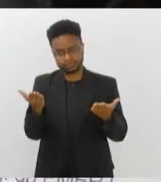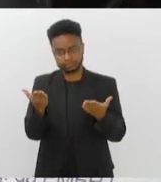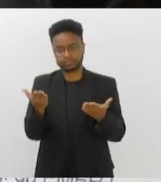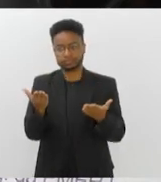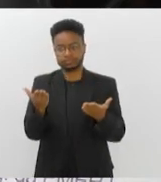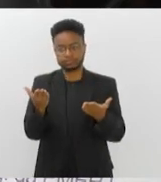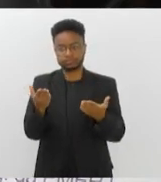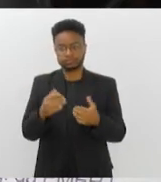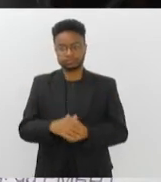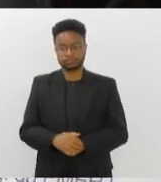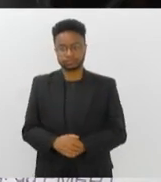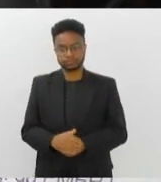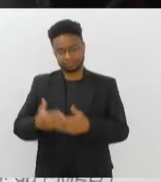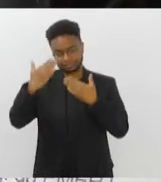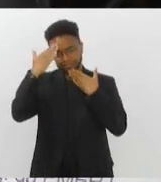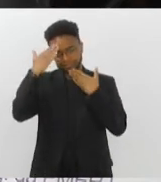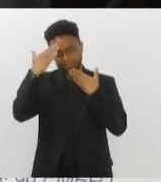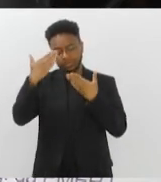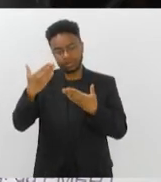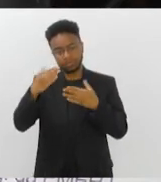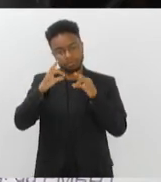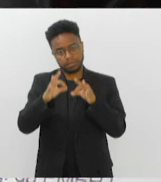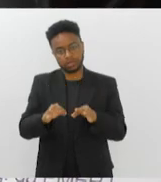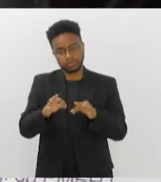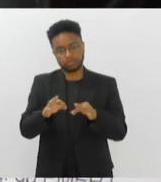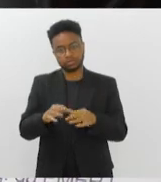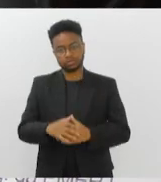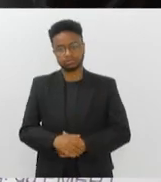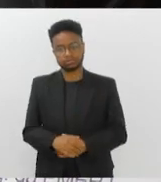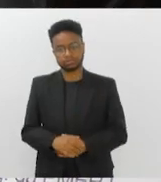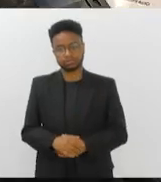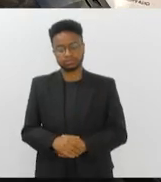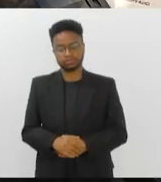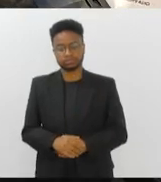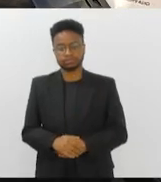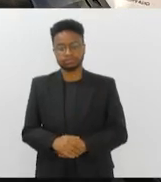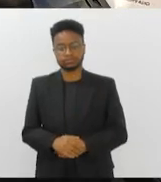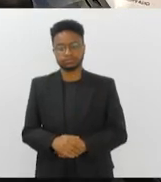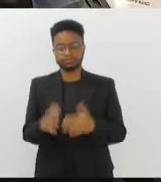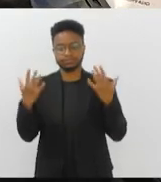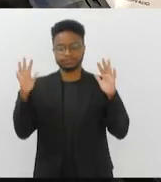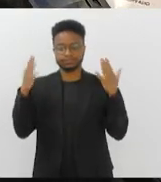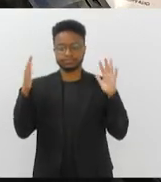E muito obrigado por tudo. Uma boa noite.